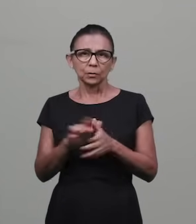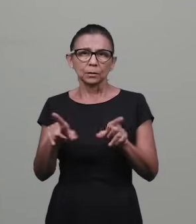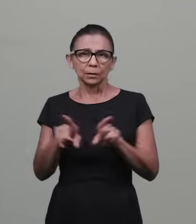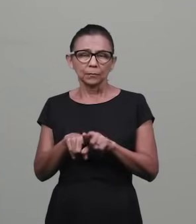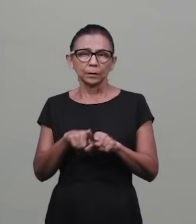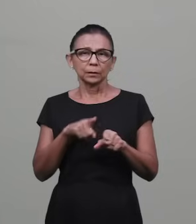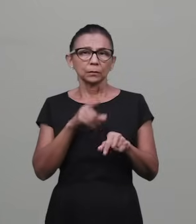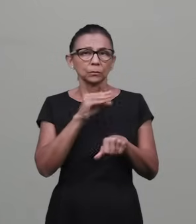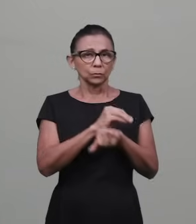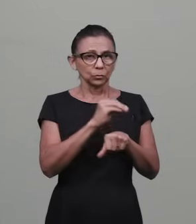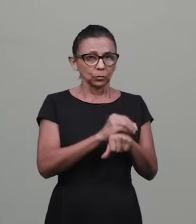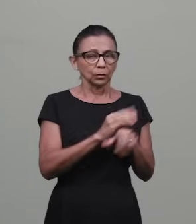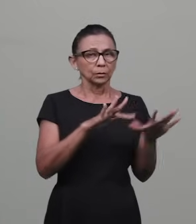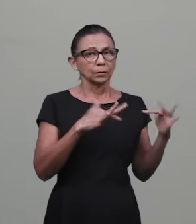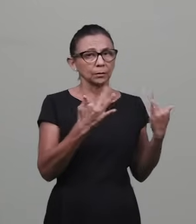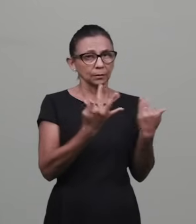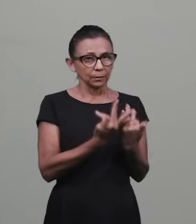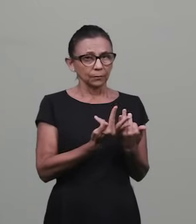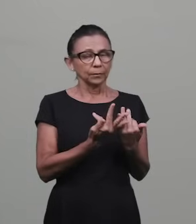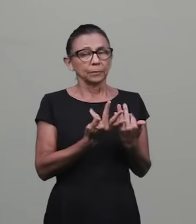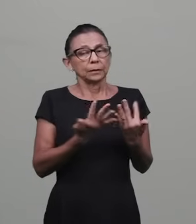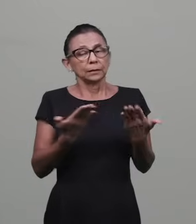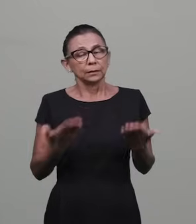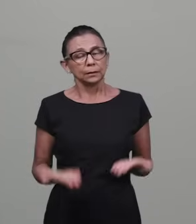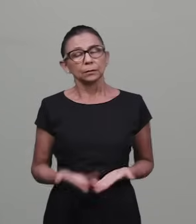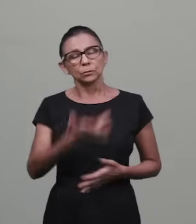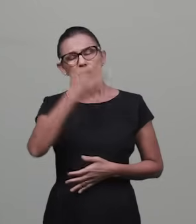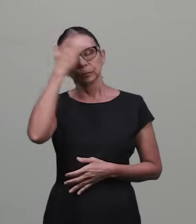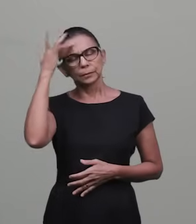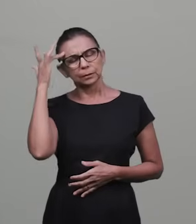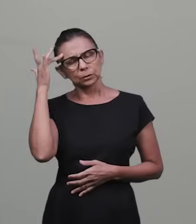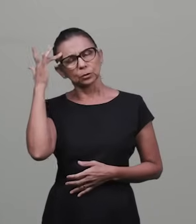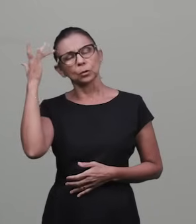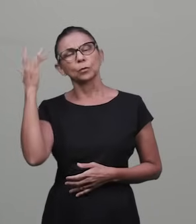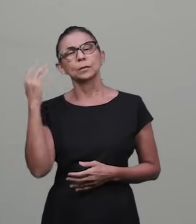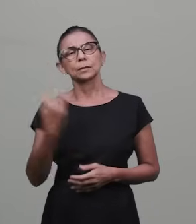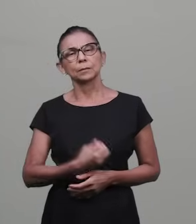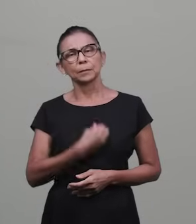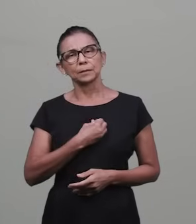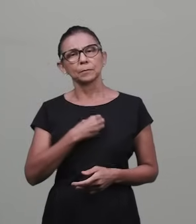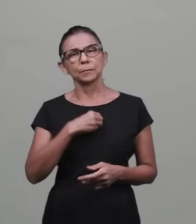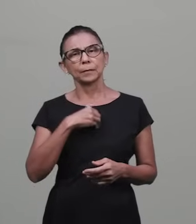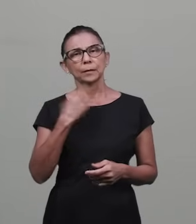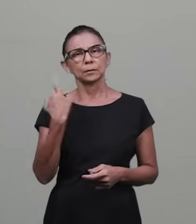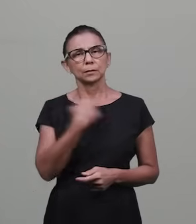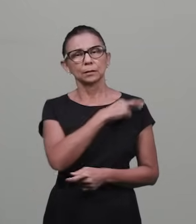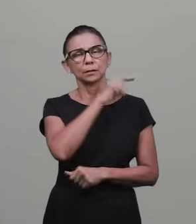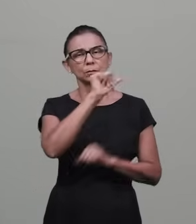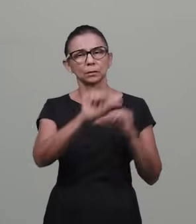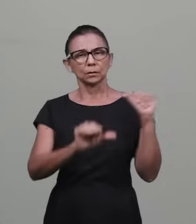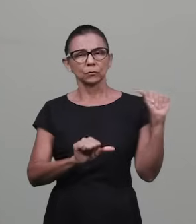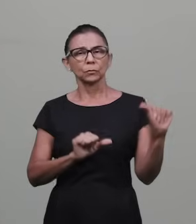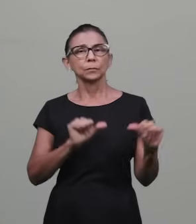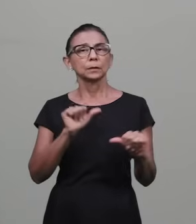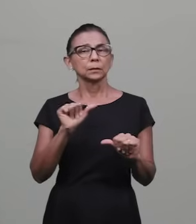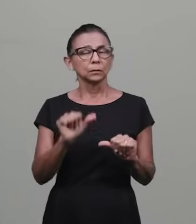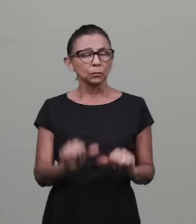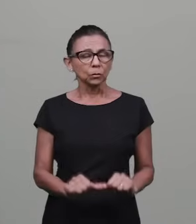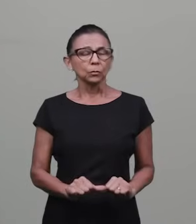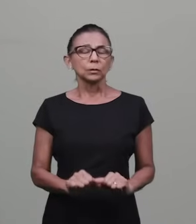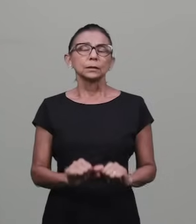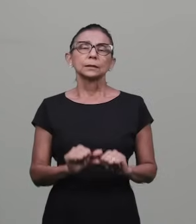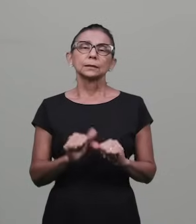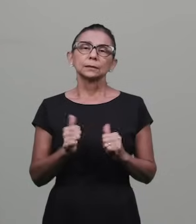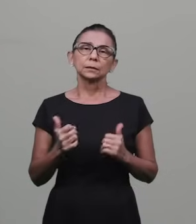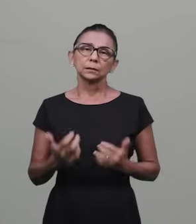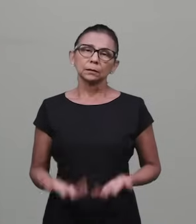que eles foram na história da Reforma Protestante. Isso é muito importante. Aí nós vemos aqui o seguinte, o quanto que é importante a